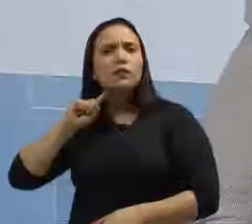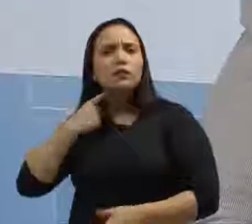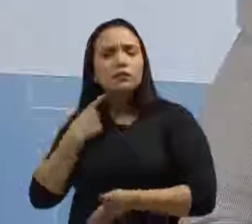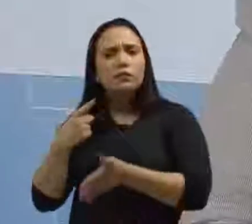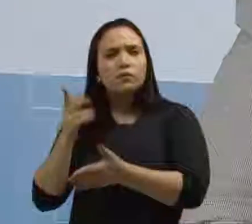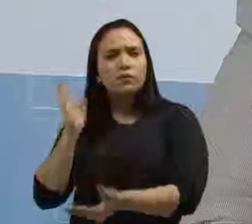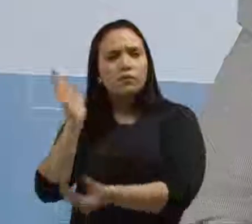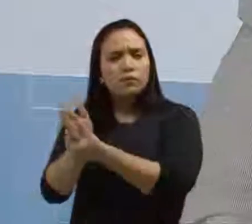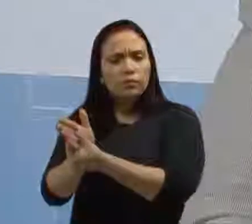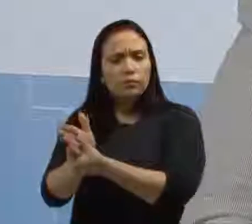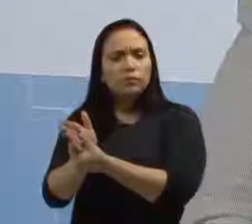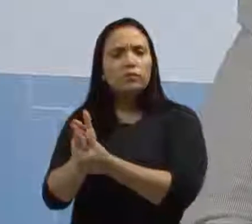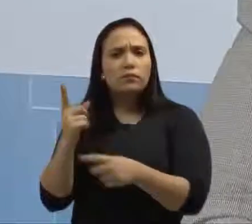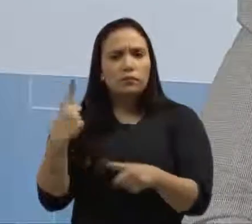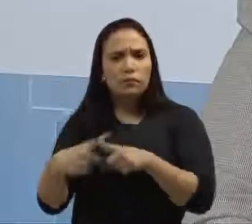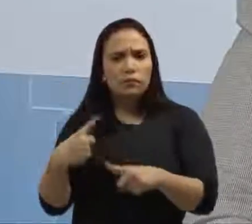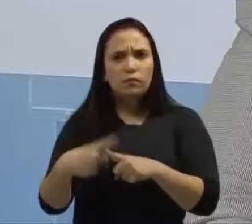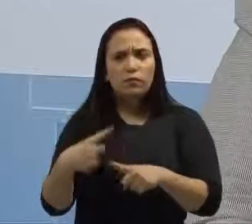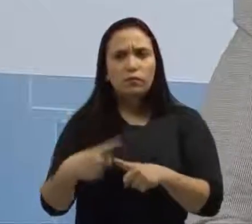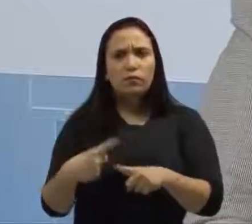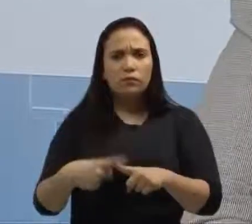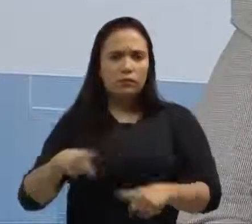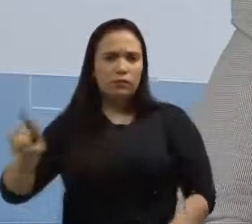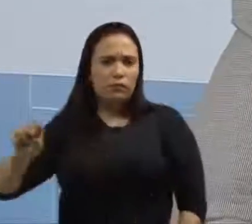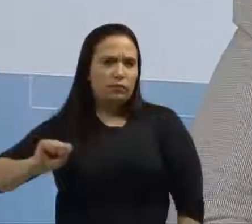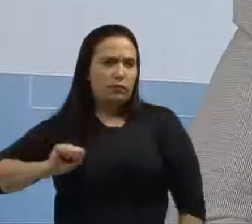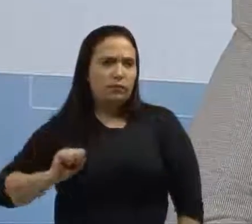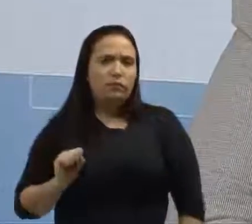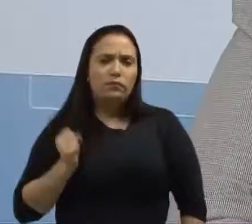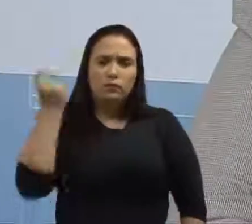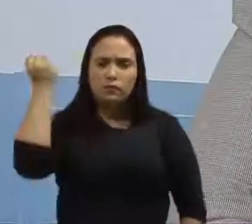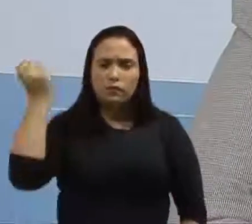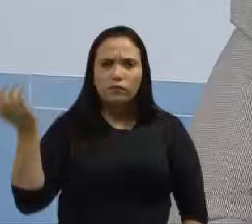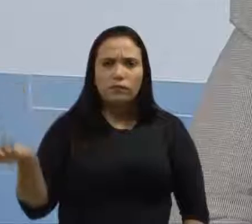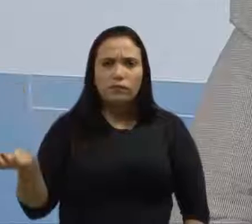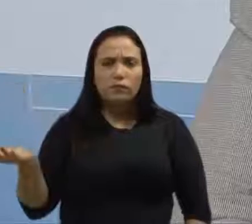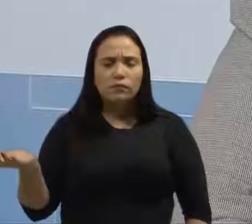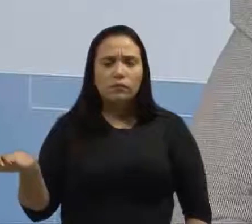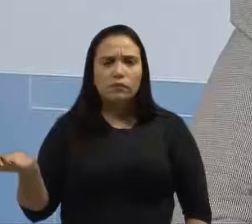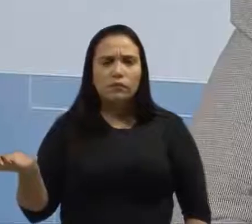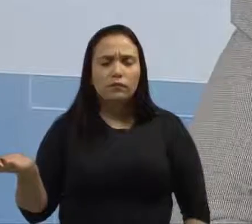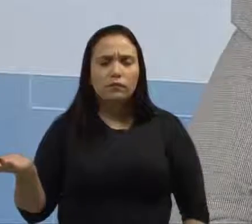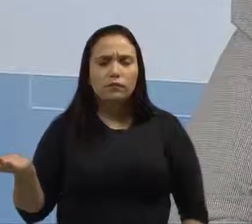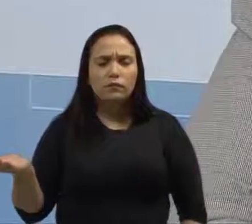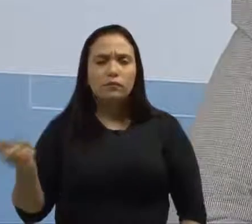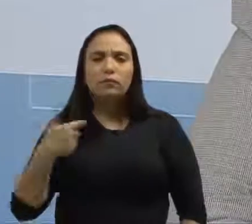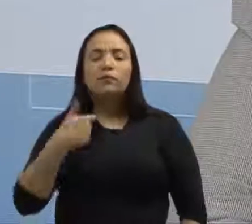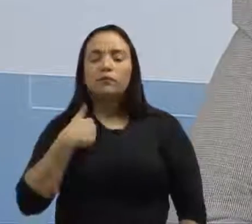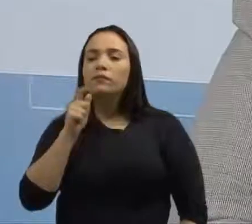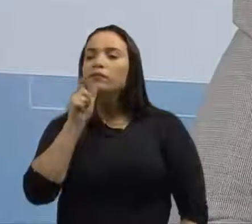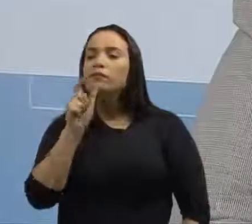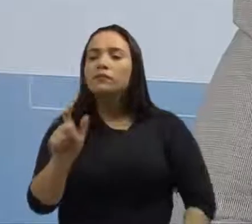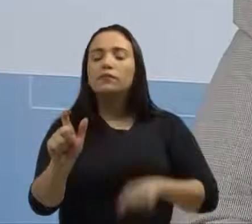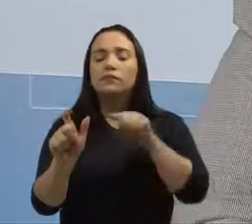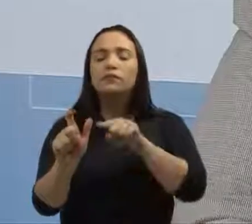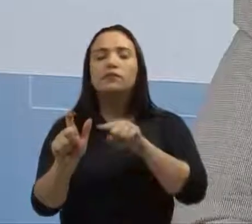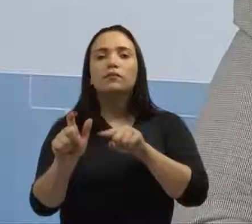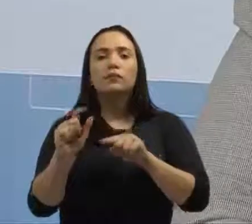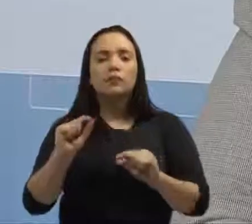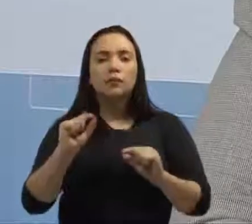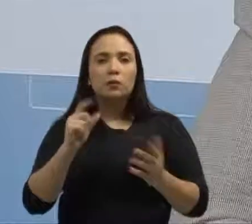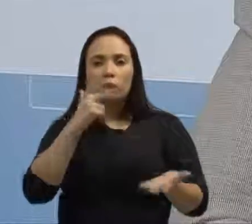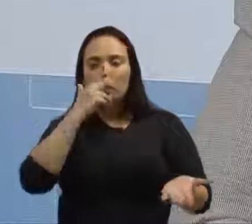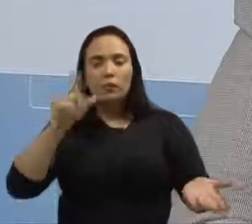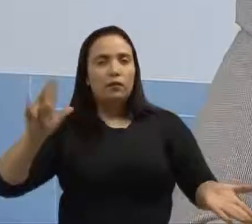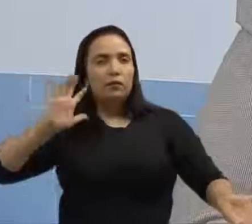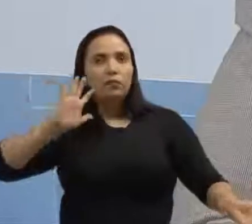pela justiça. Por quê? Porque ele teve uma raiva, tem até uma expressão usada